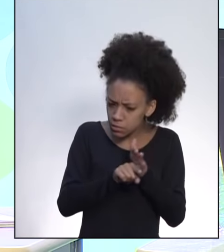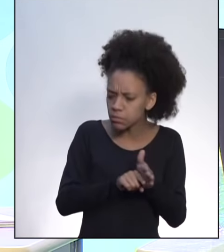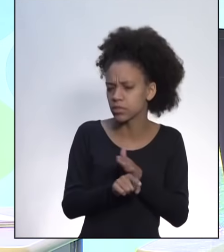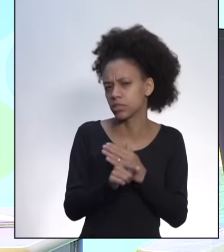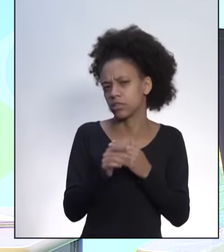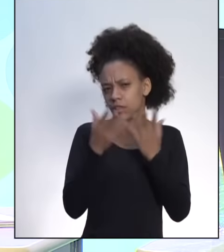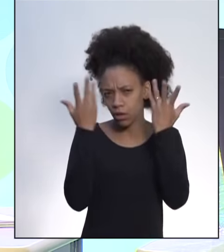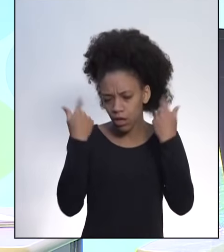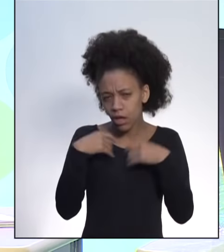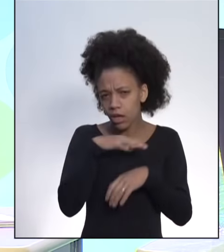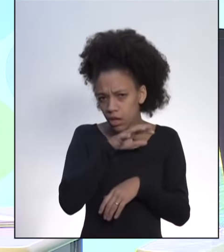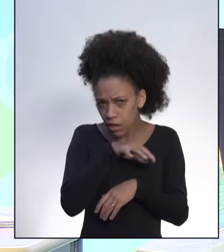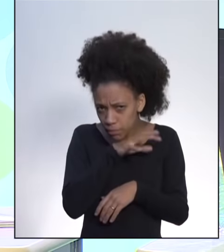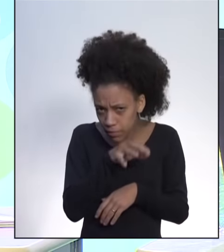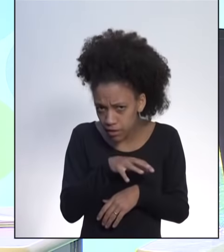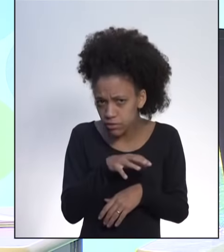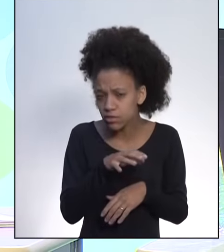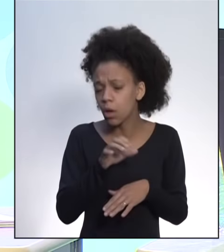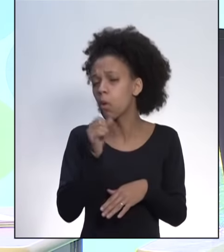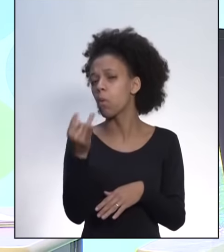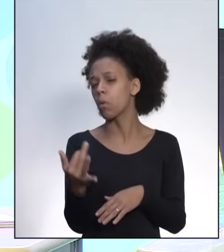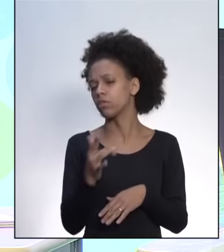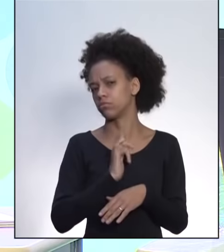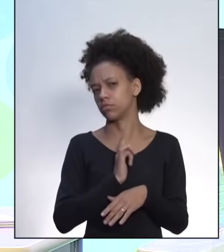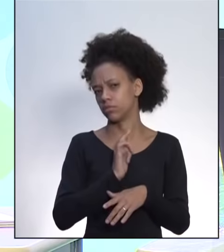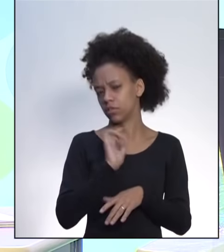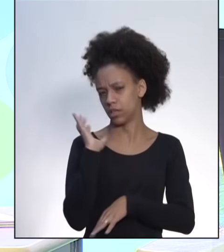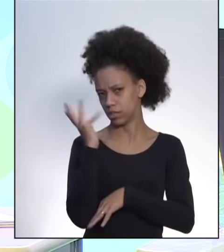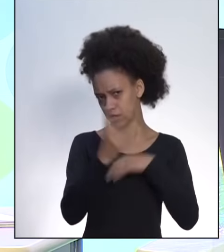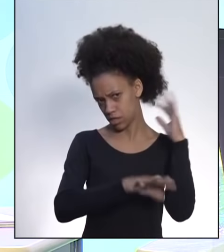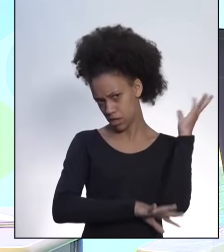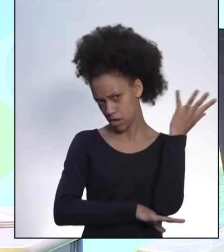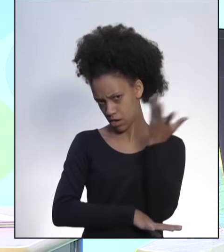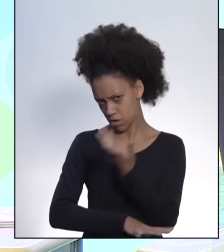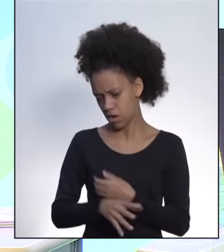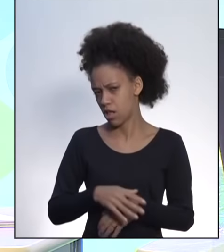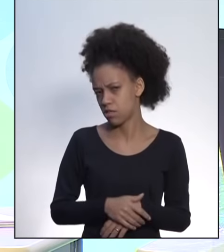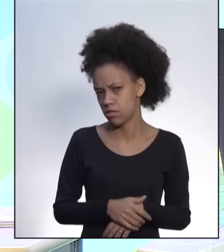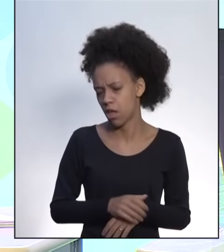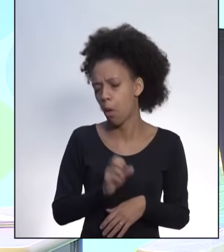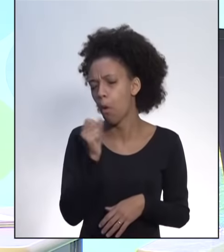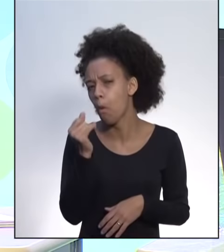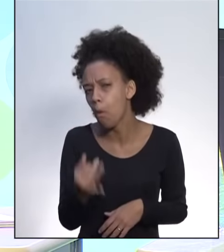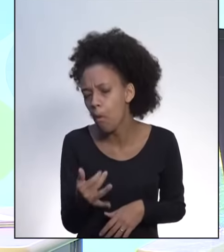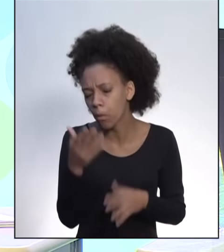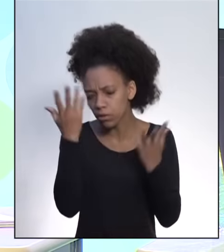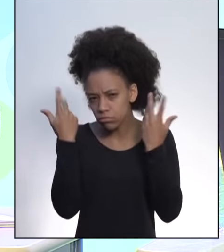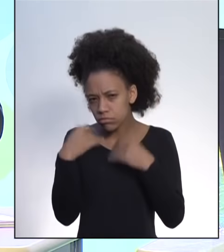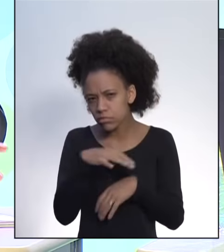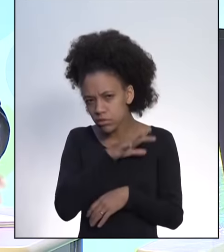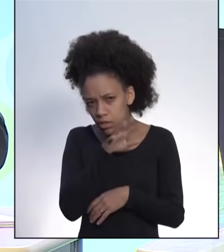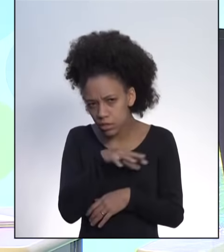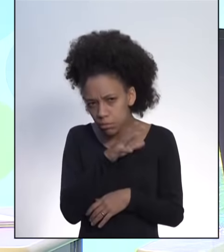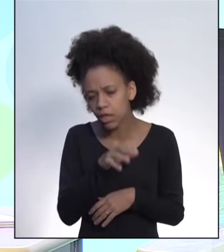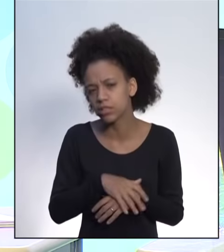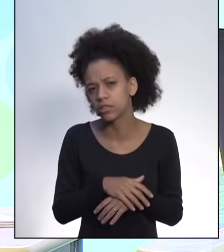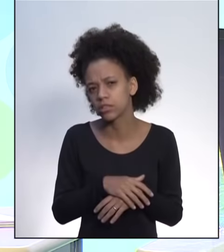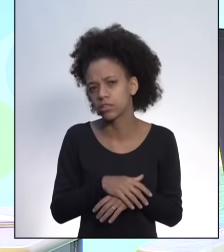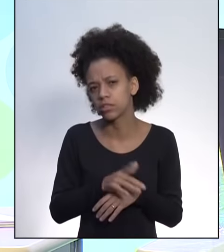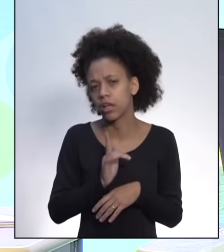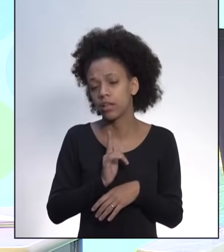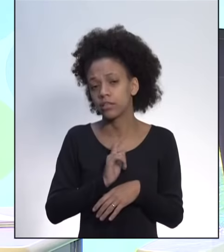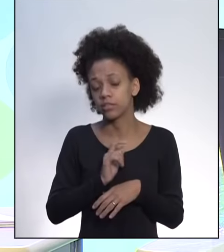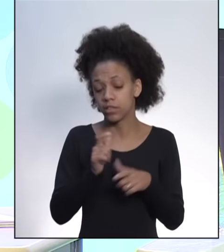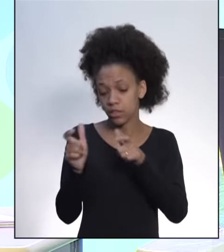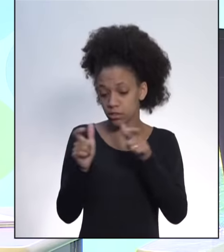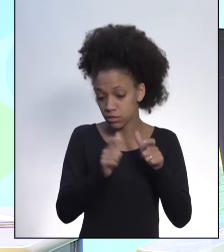saber quantos animais existem na nossa floresta tropical quantos animais existem na região que